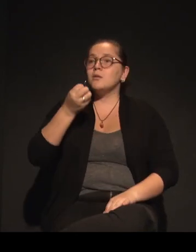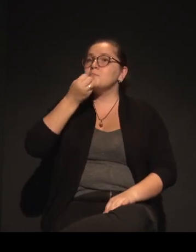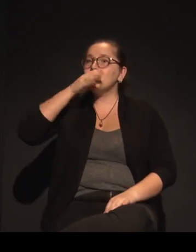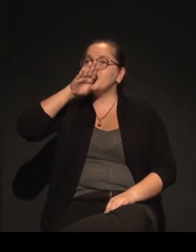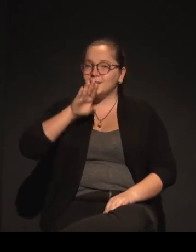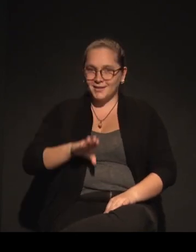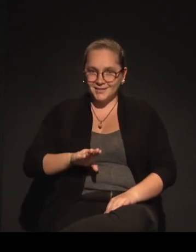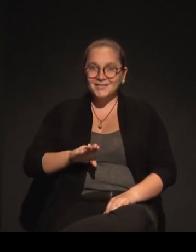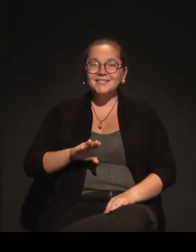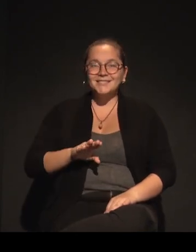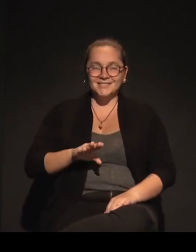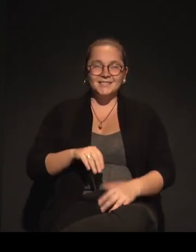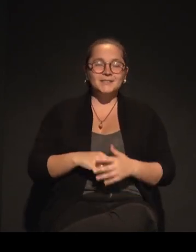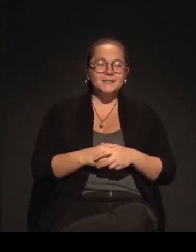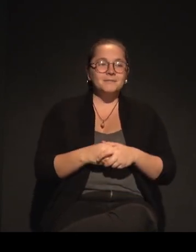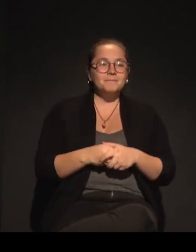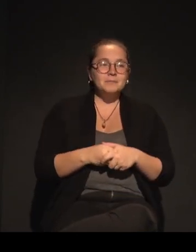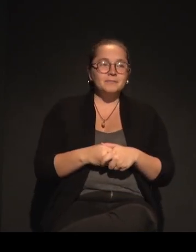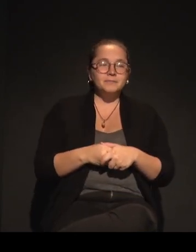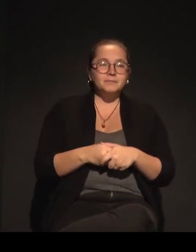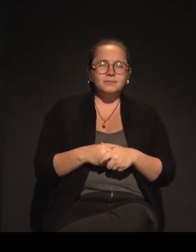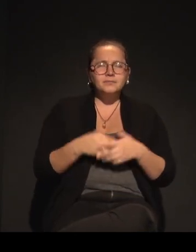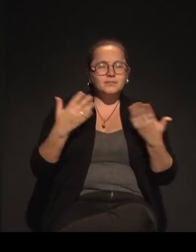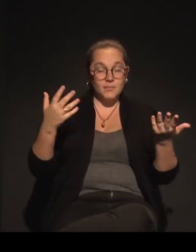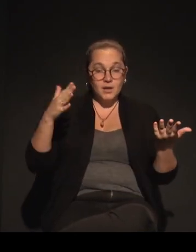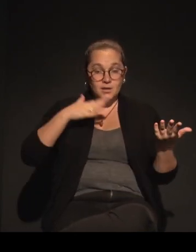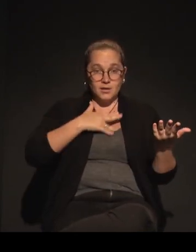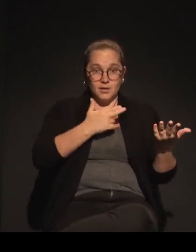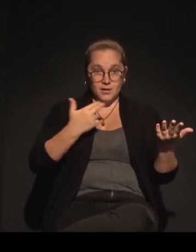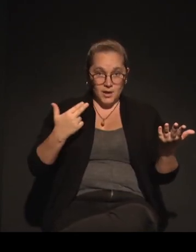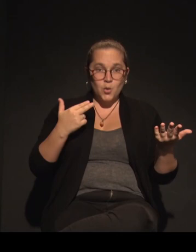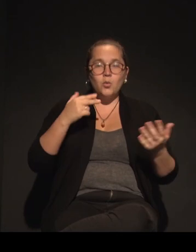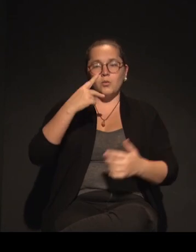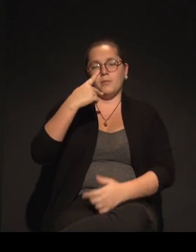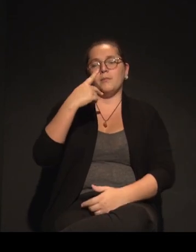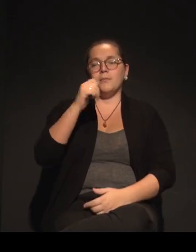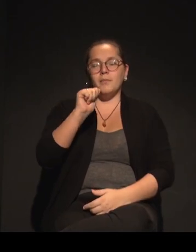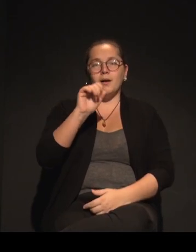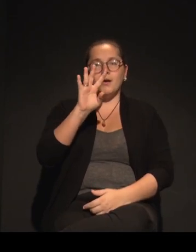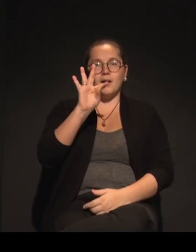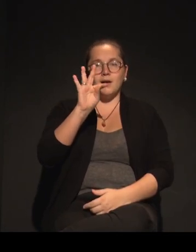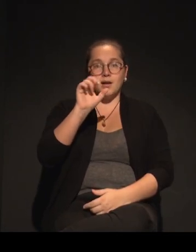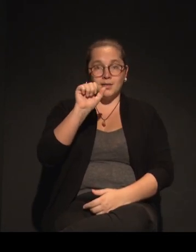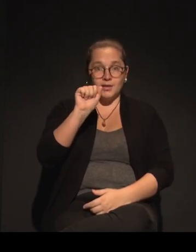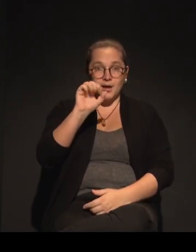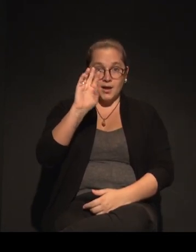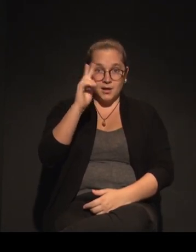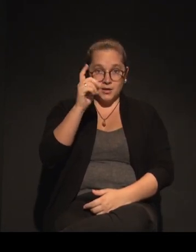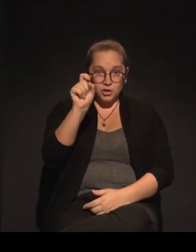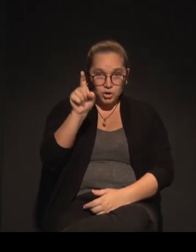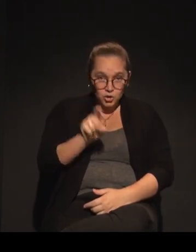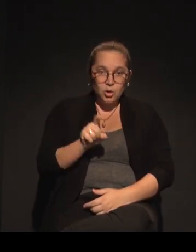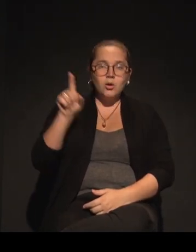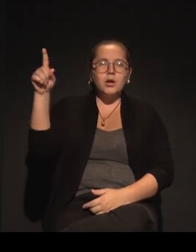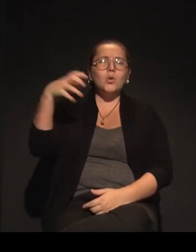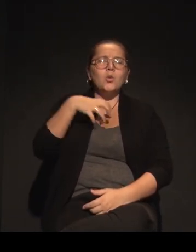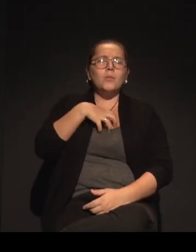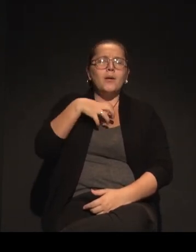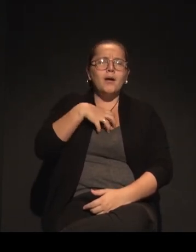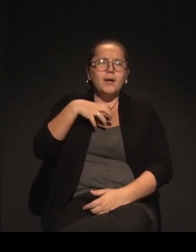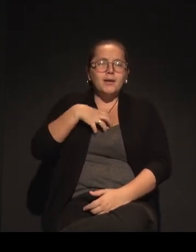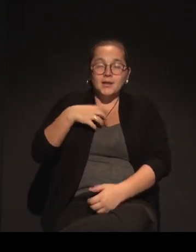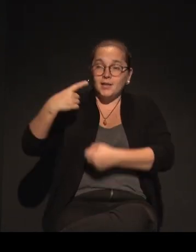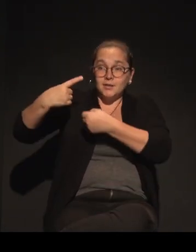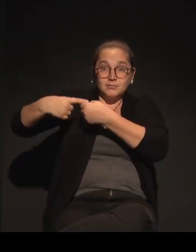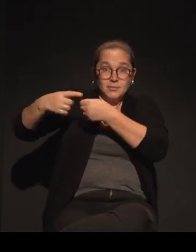então eu só alessandro só pataxó sou da bahia né é como eu falei é mau de mais